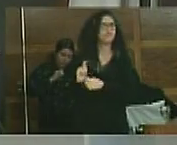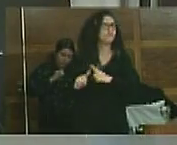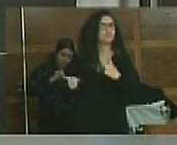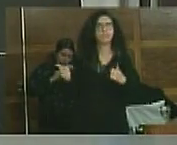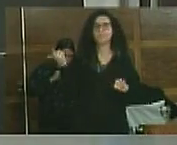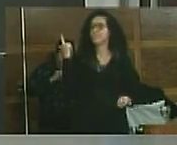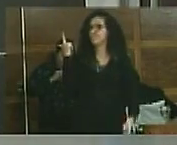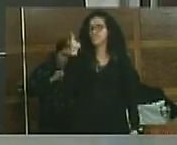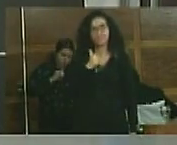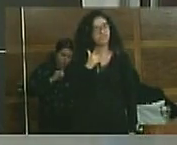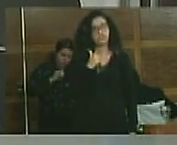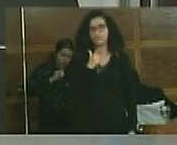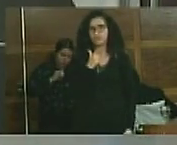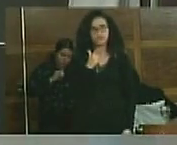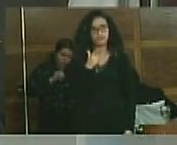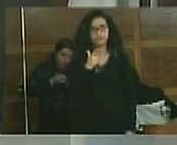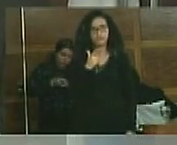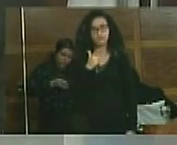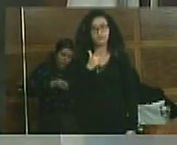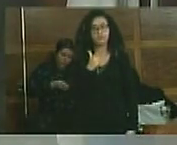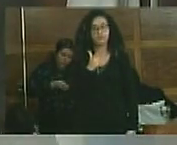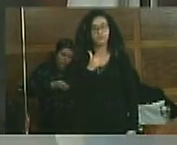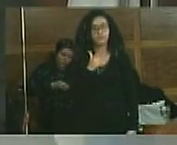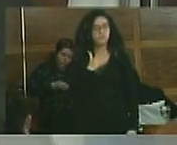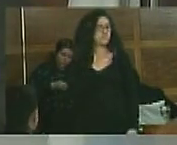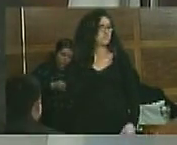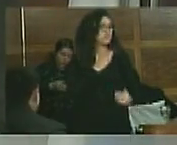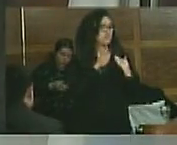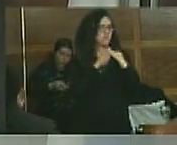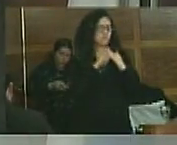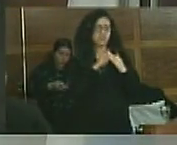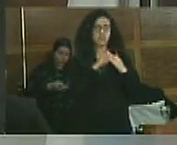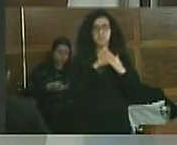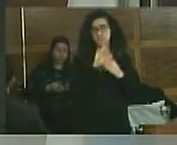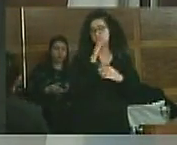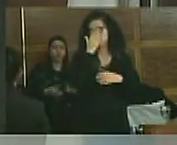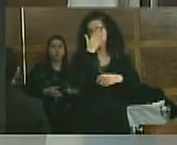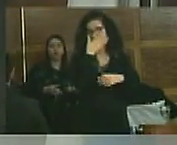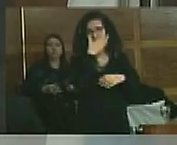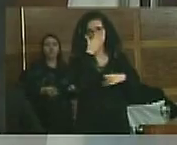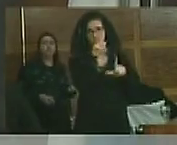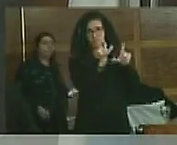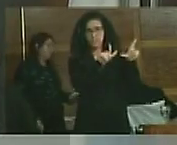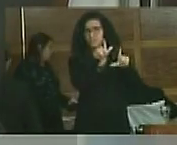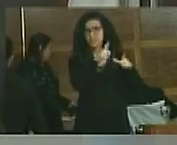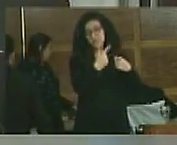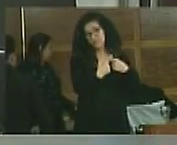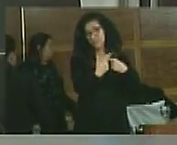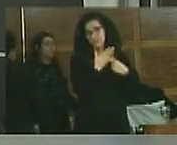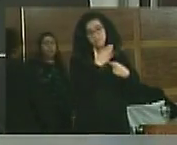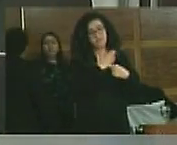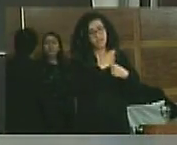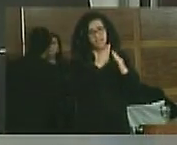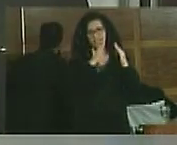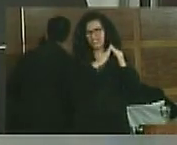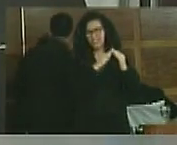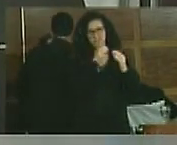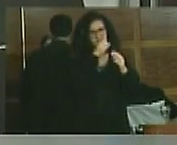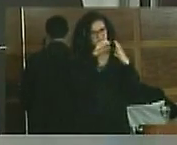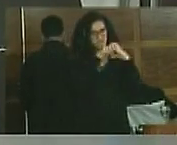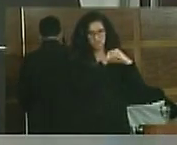conseguir. Não vai conseguir. Na minha casa, a gente já não vê mais mesmo. Porque na minha casa não entra a Globo de jeito